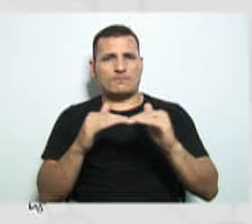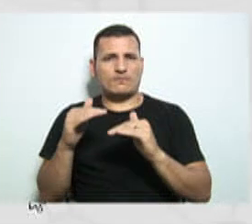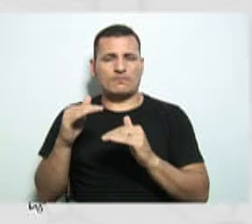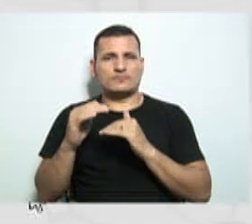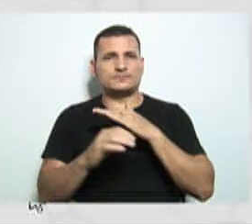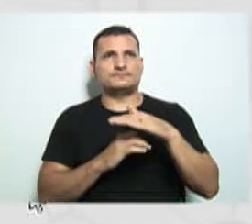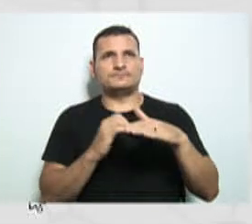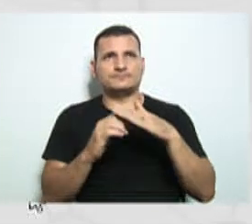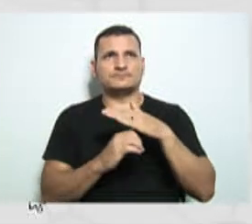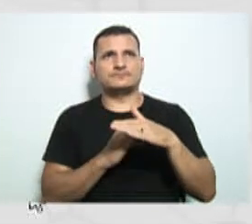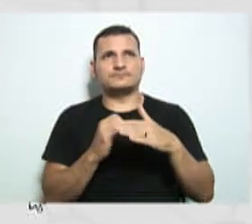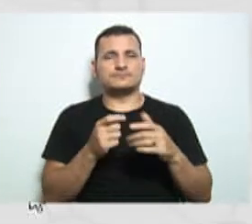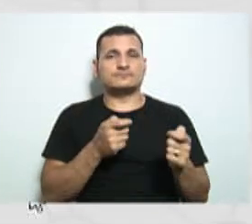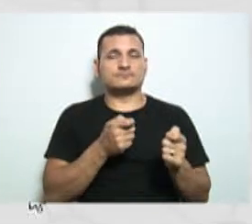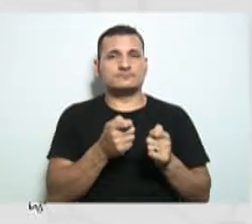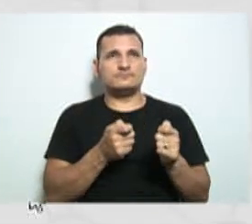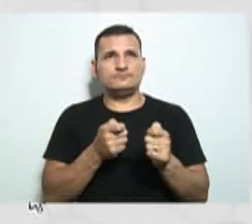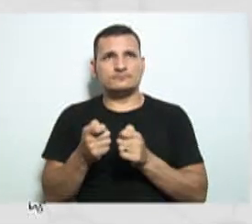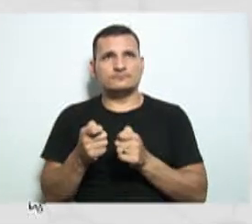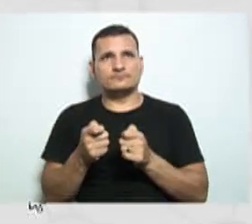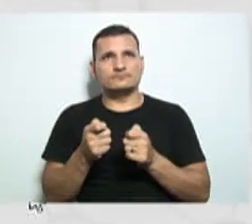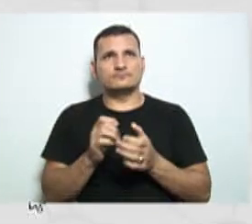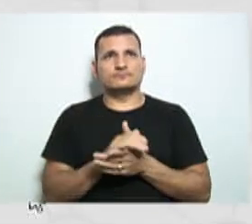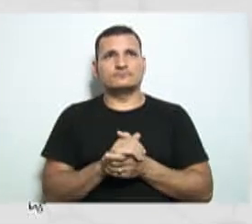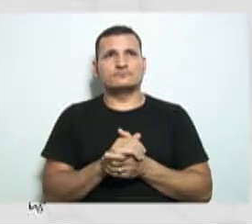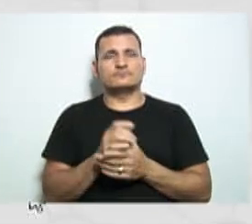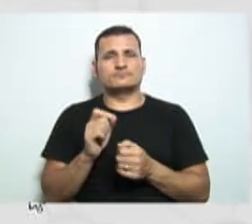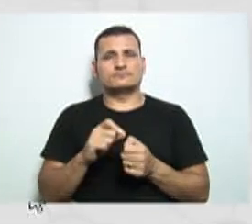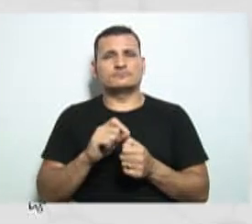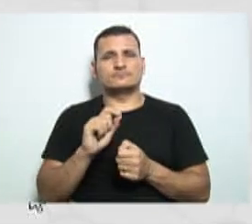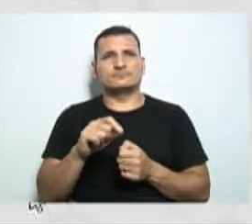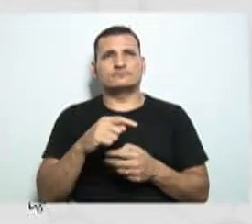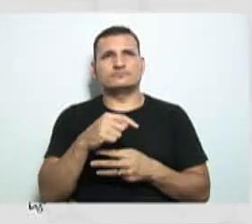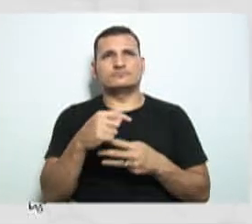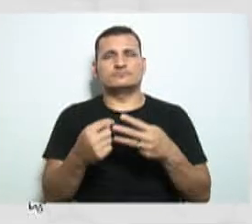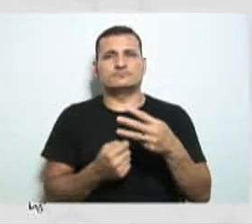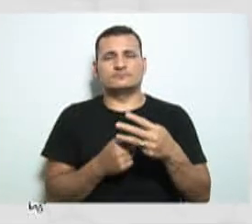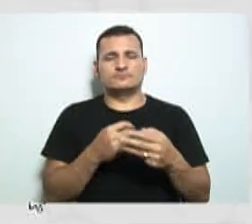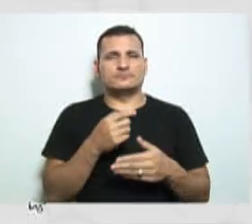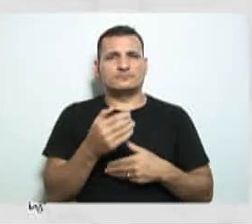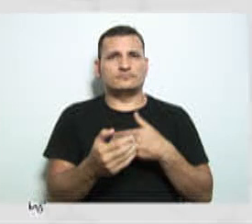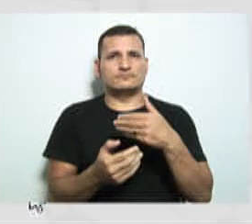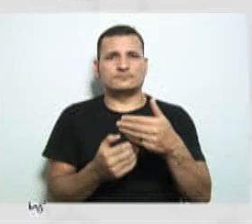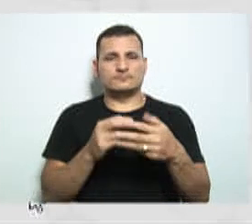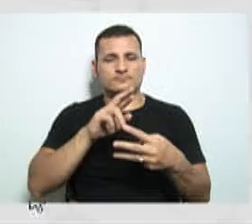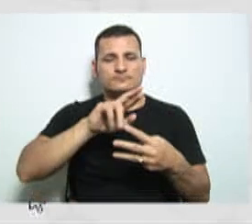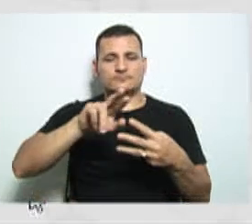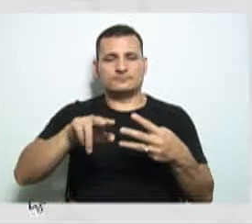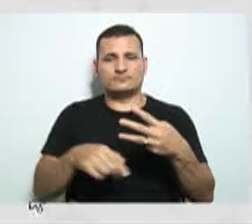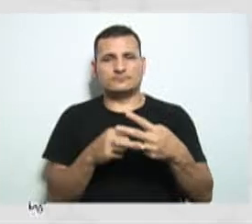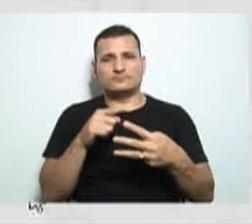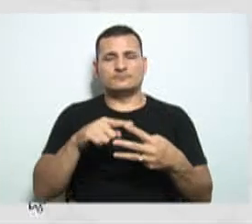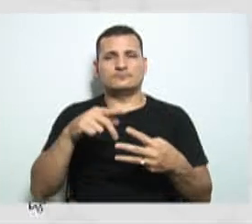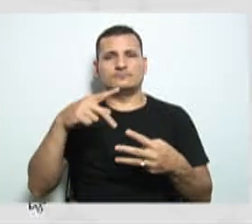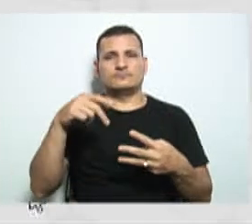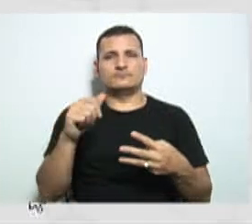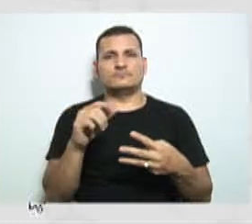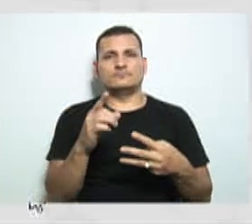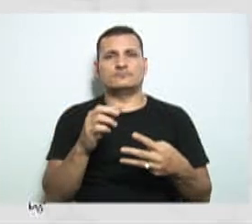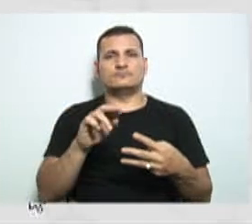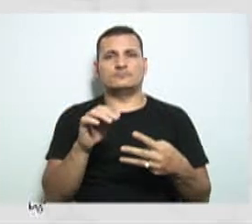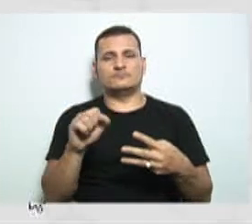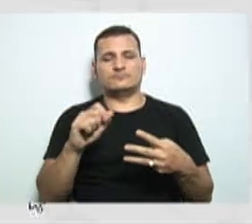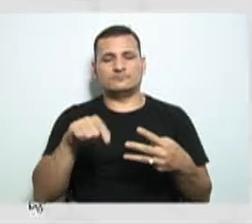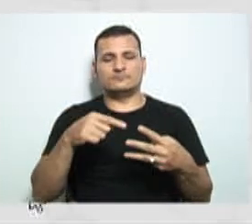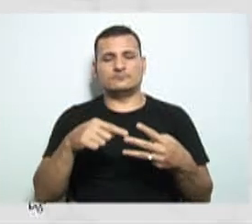né, em que se situe, o controle é realizado através de 3 passos distintos: estabelecimento de padrões,